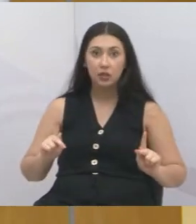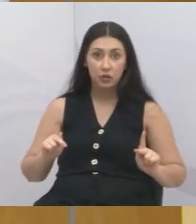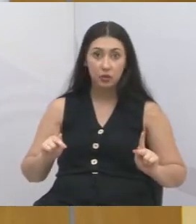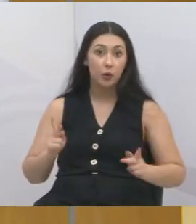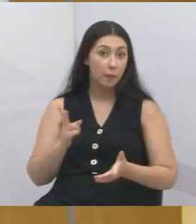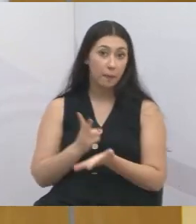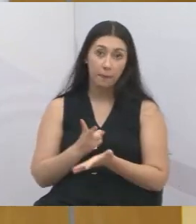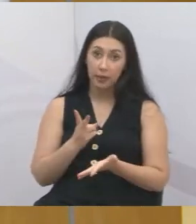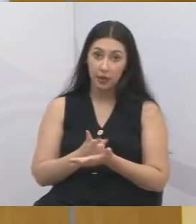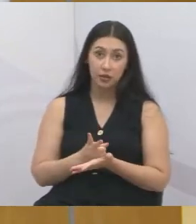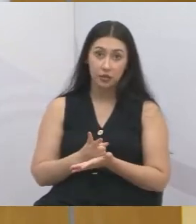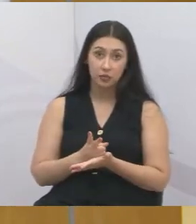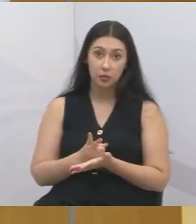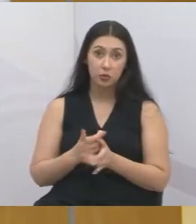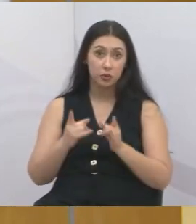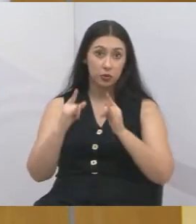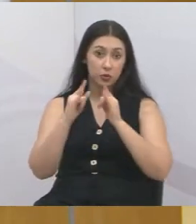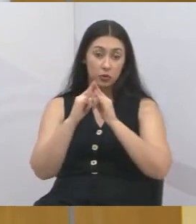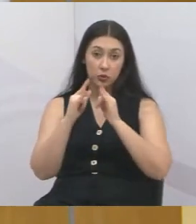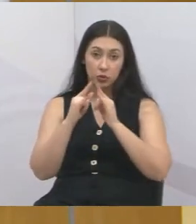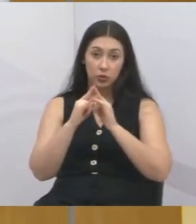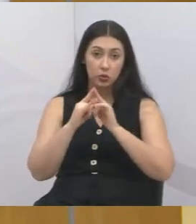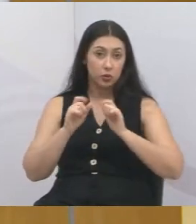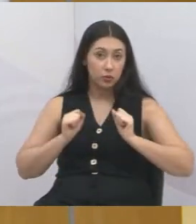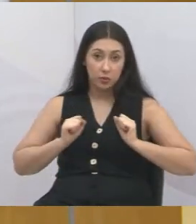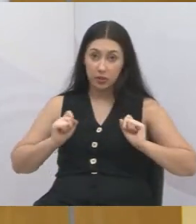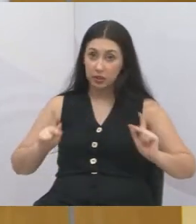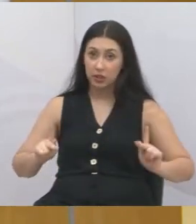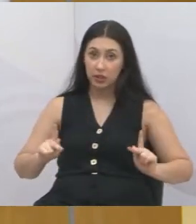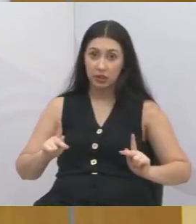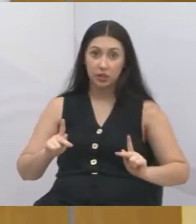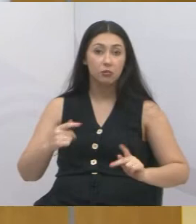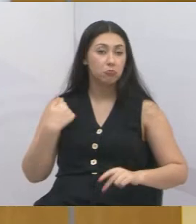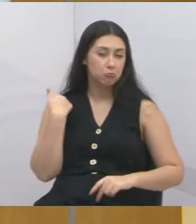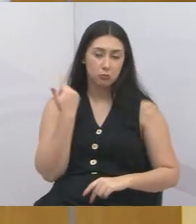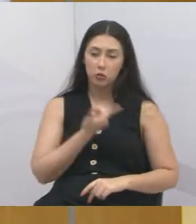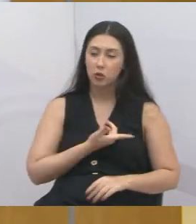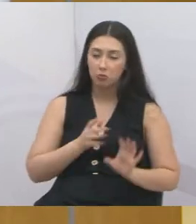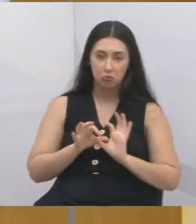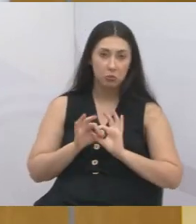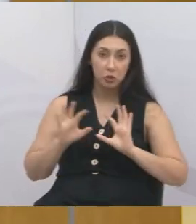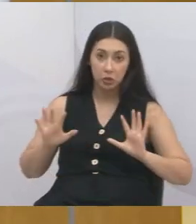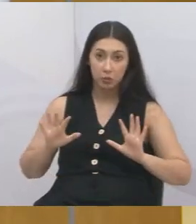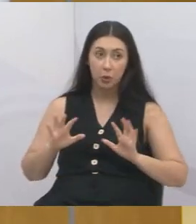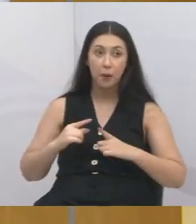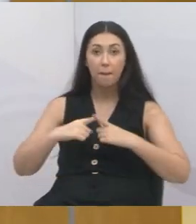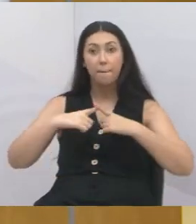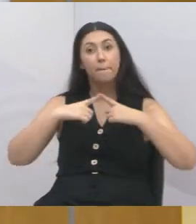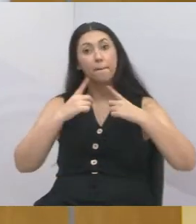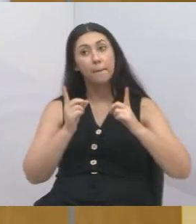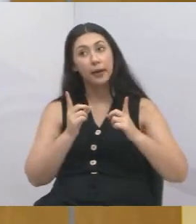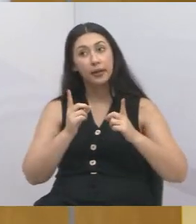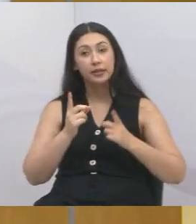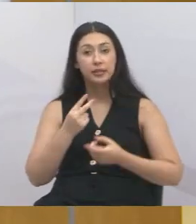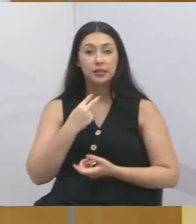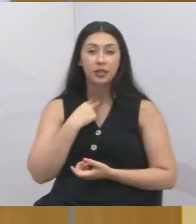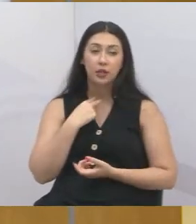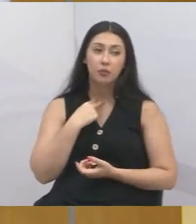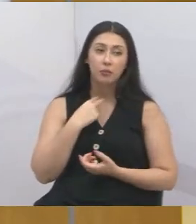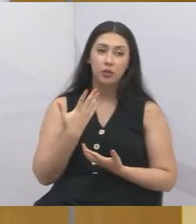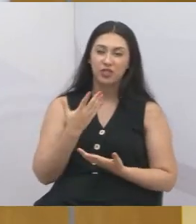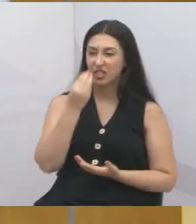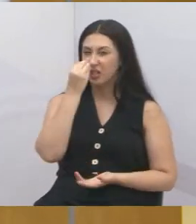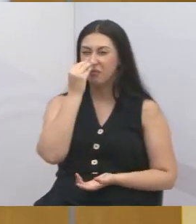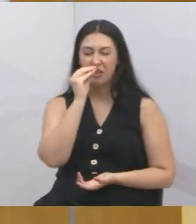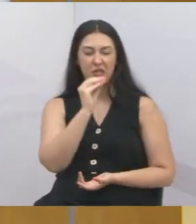pessoas no Instituto de Previdência, computando esse tempo. Mas não dá para desconsiderar o